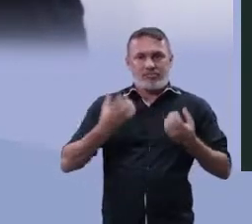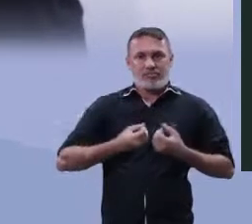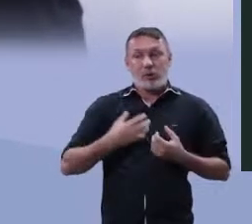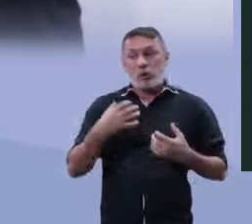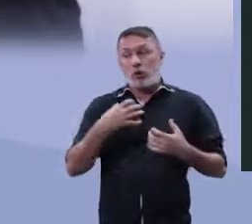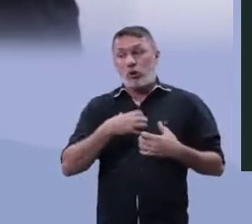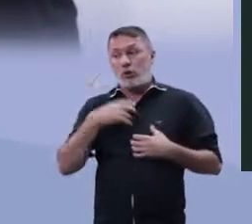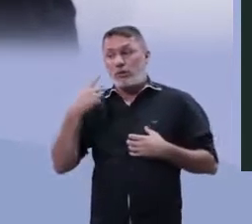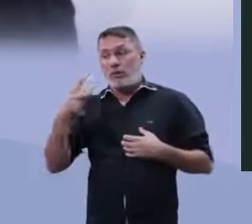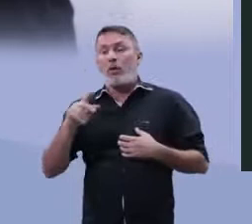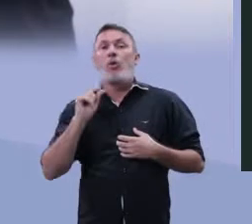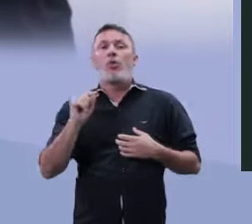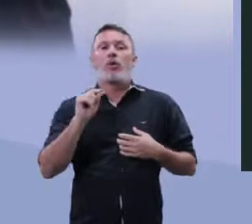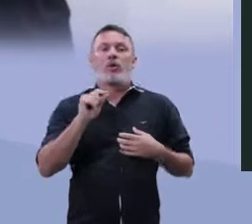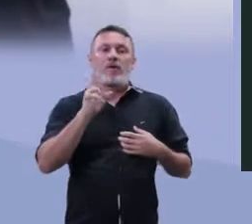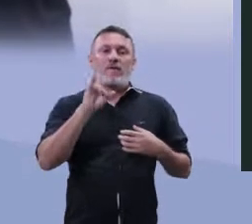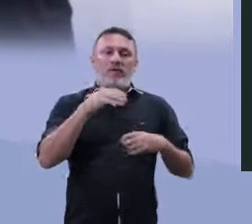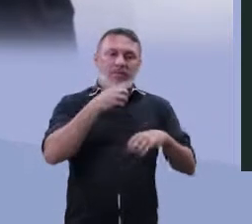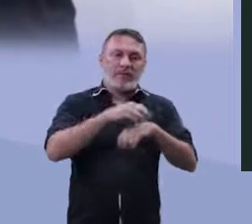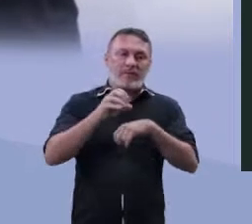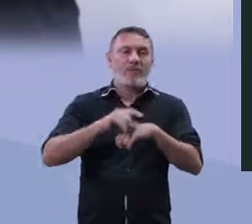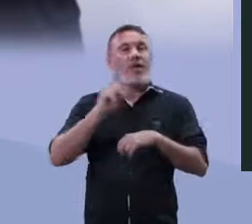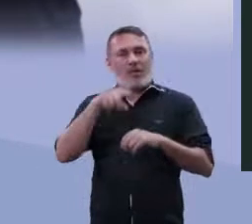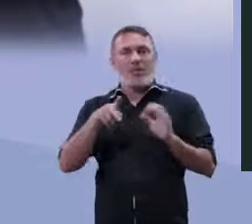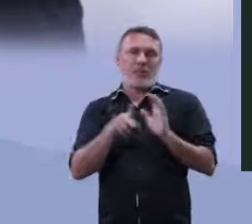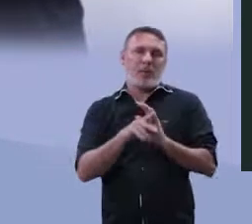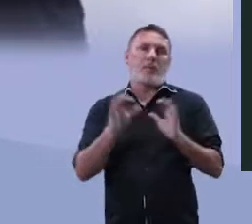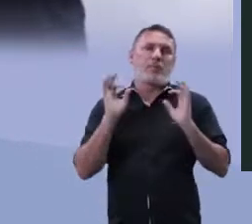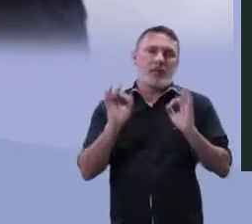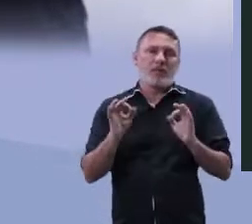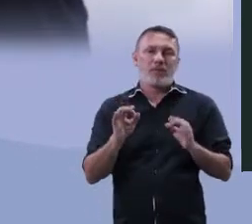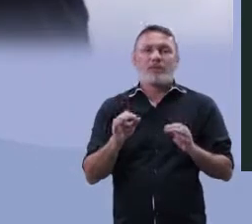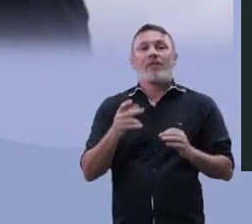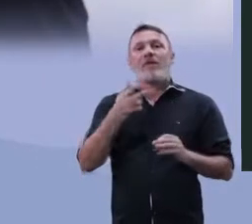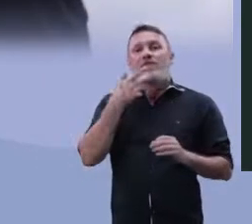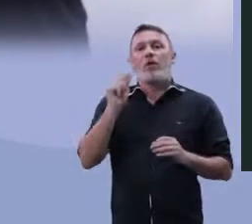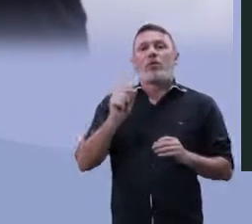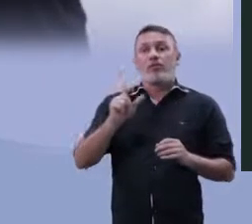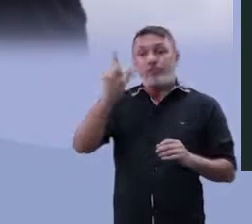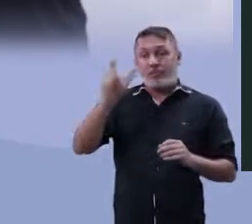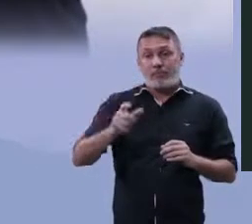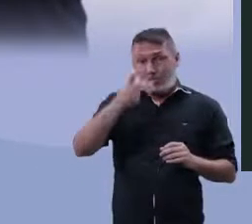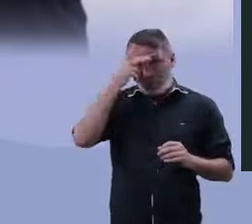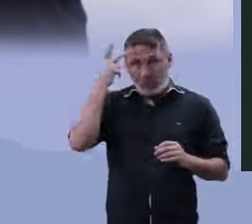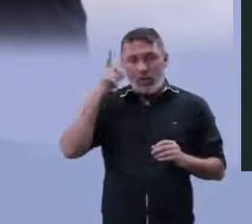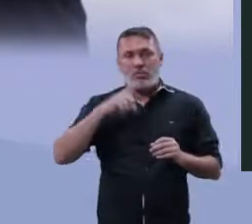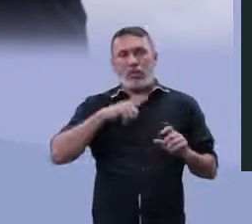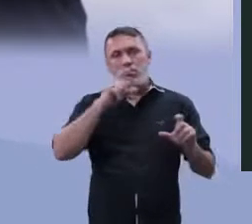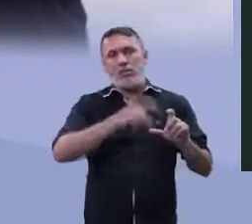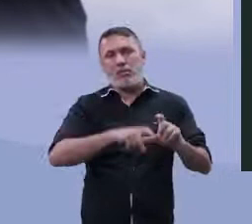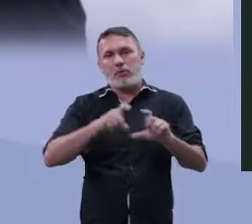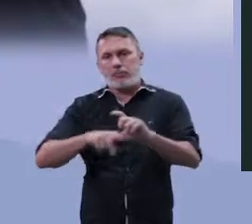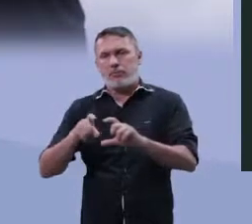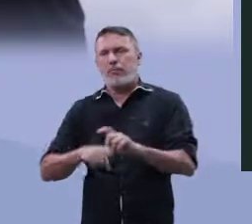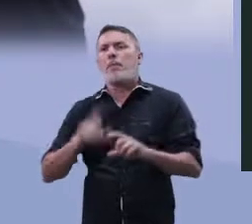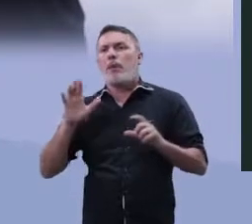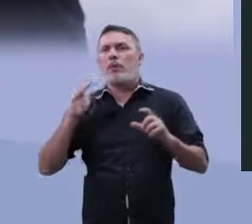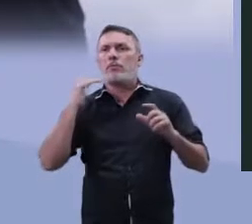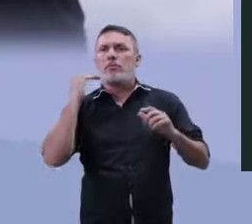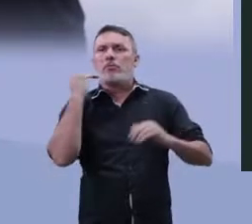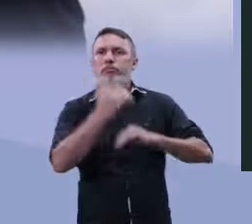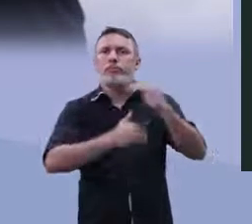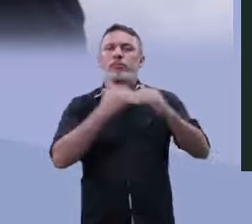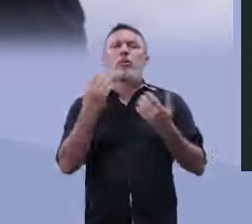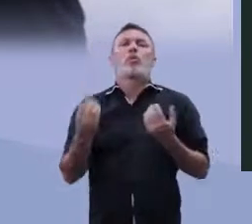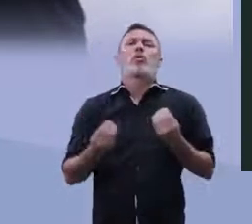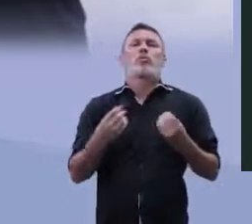conclusões nesse sentido, mas o sentido que ele dá é exatamente esse, né, que o indivíduo ele é dependente. E aí como é que você